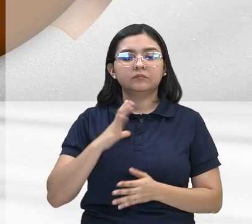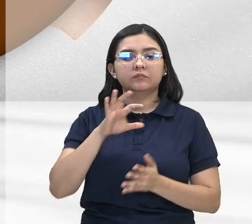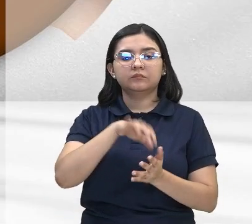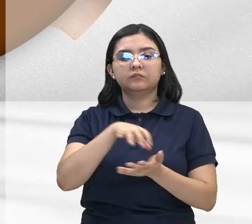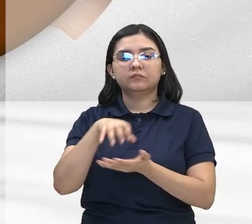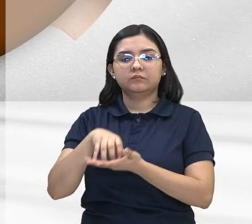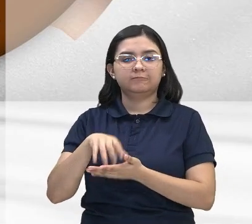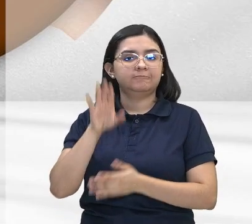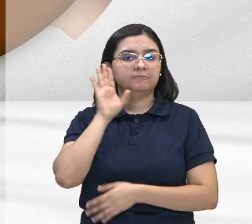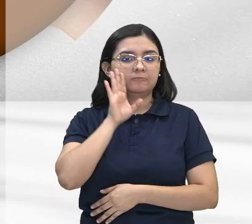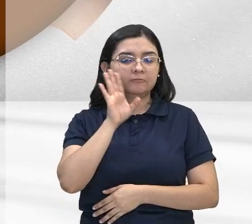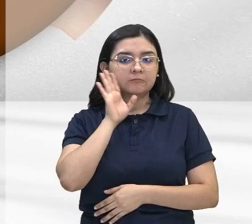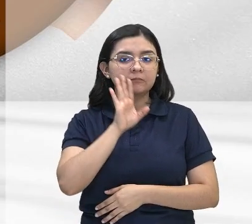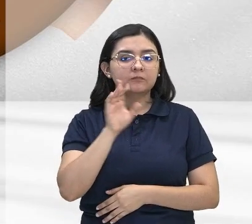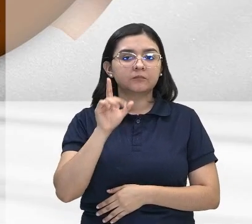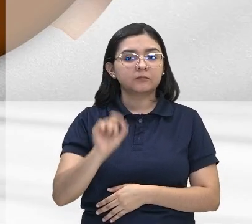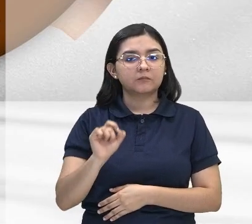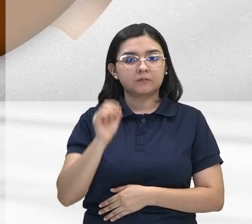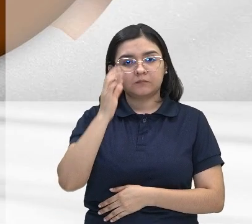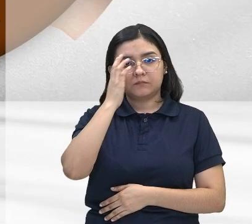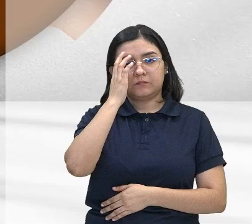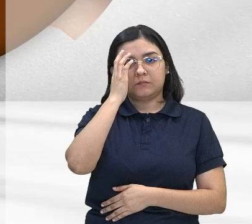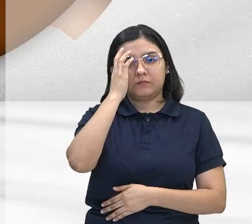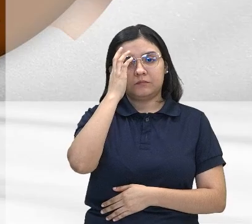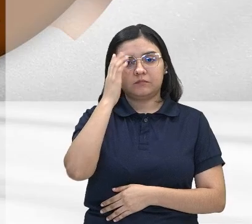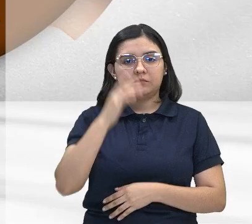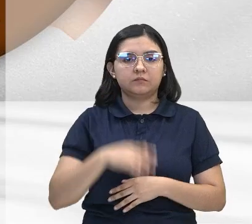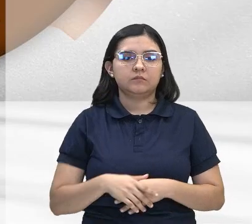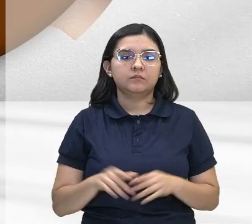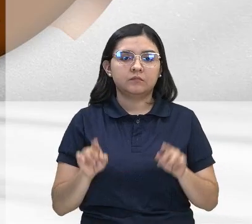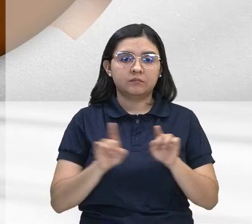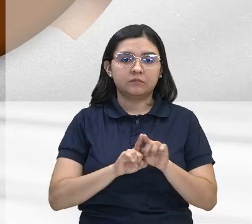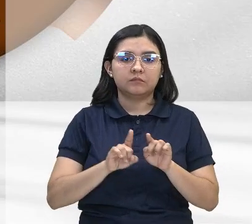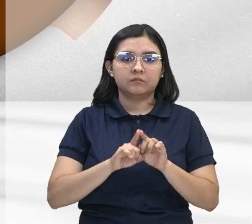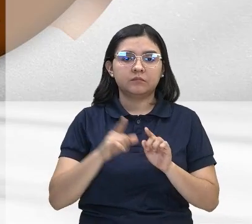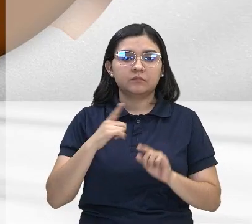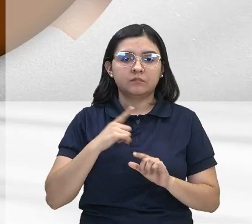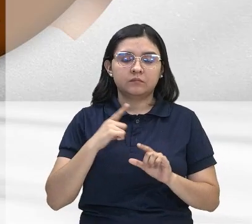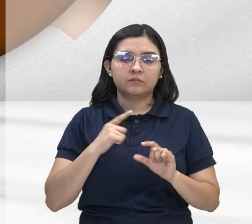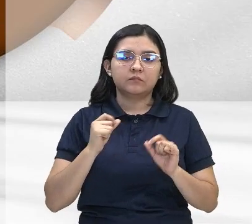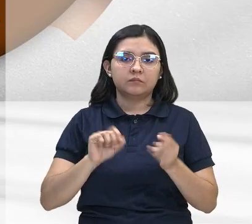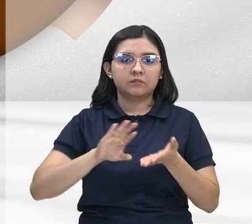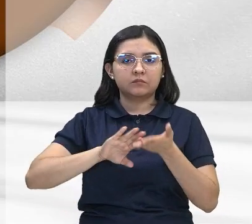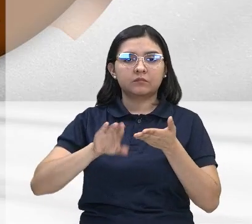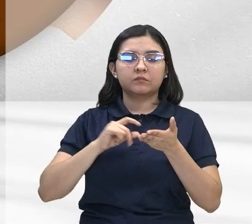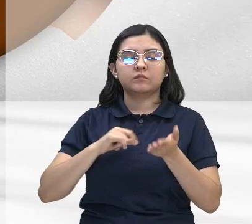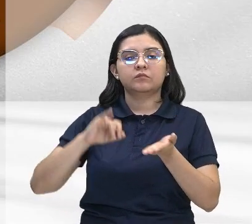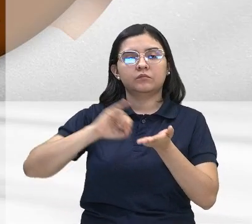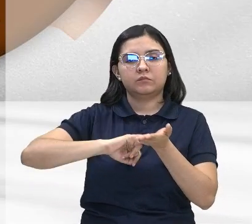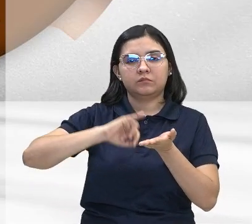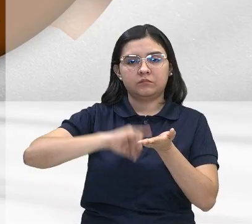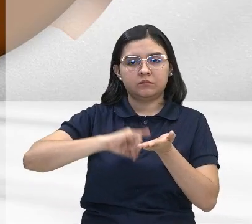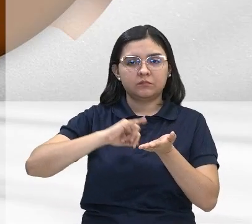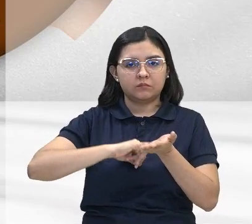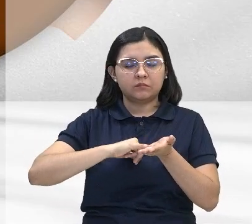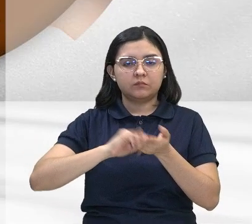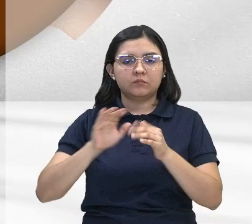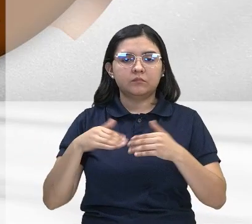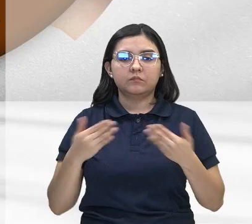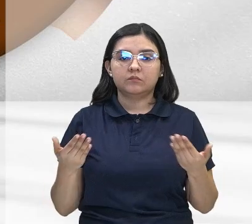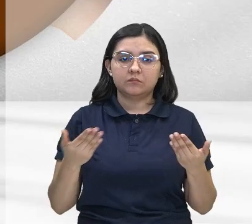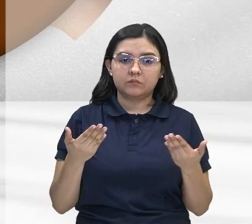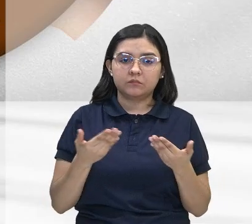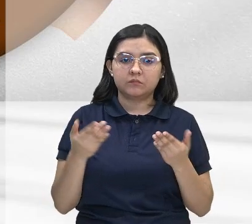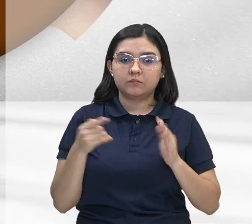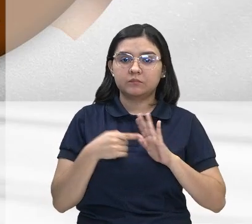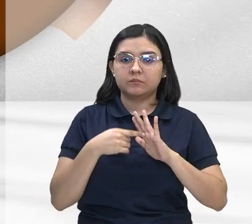que legal, elas são descontadas no imposto de renda. E aqui nós trouxemos também